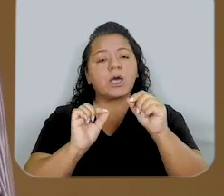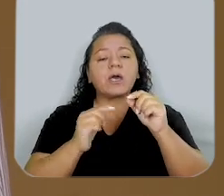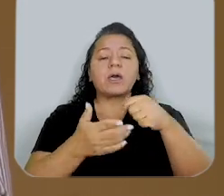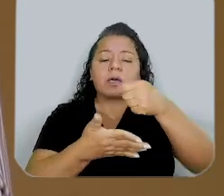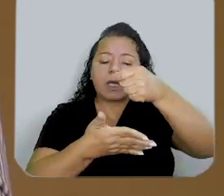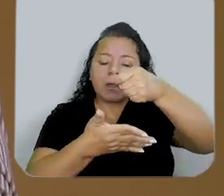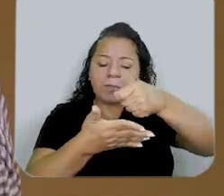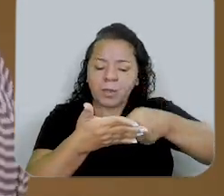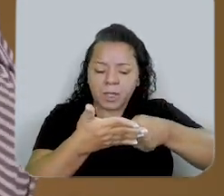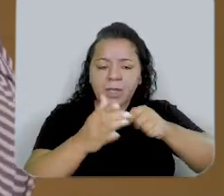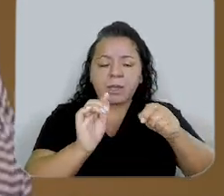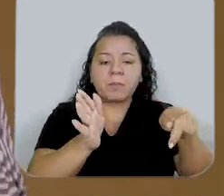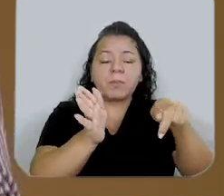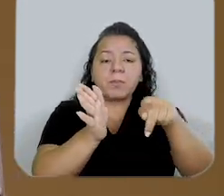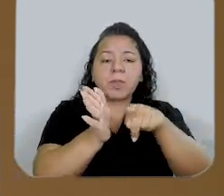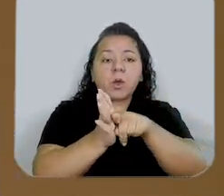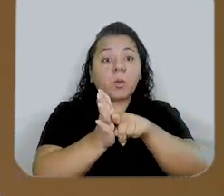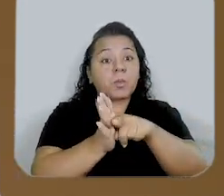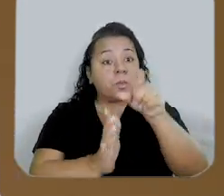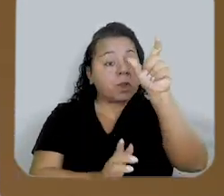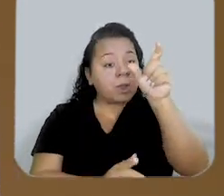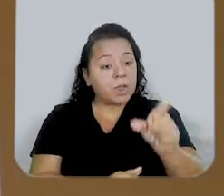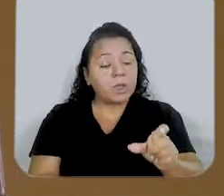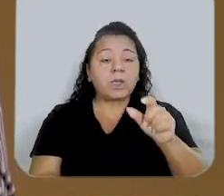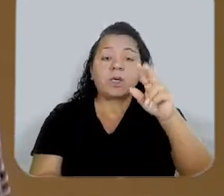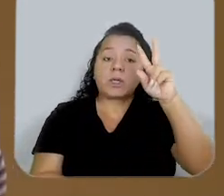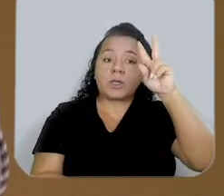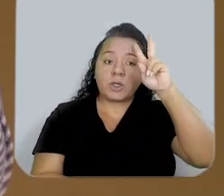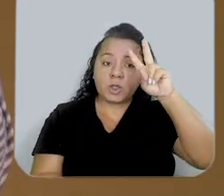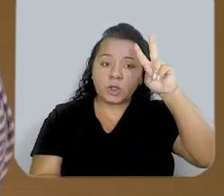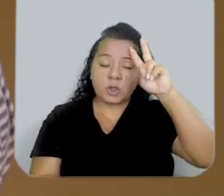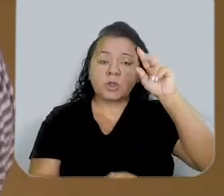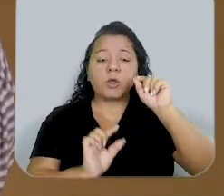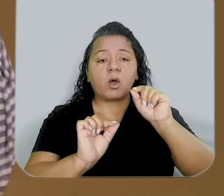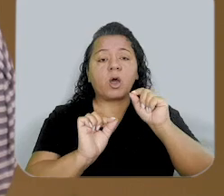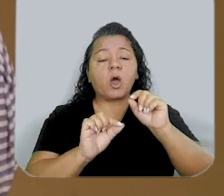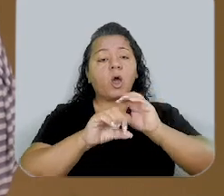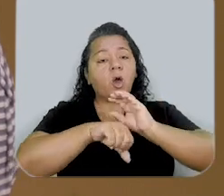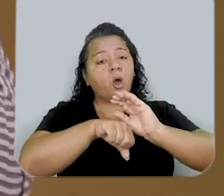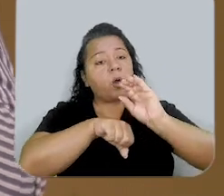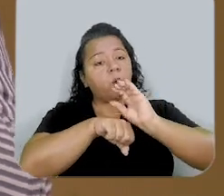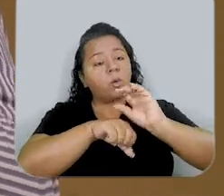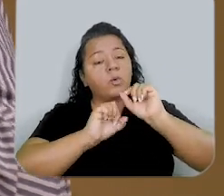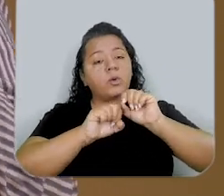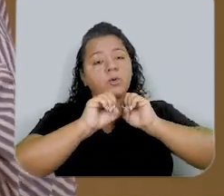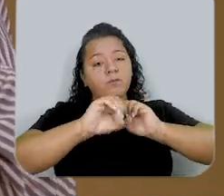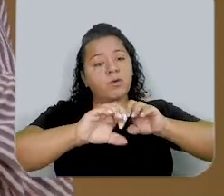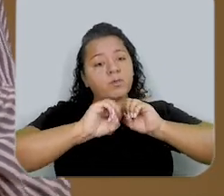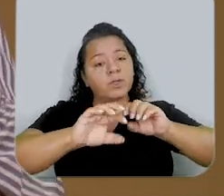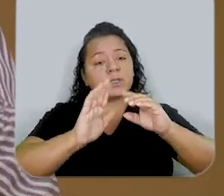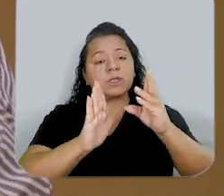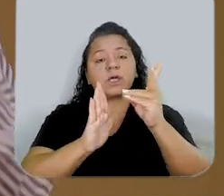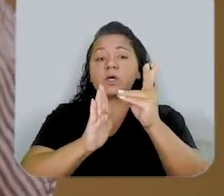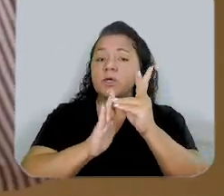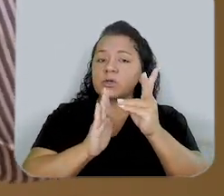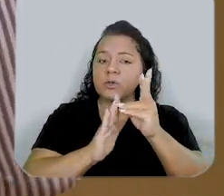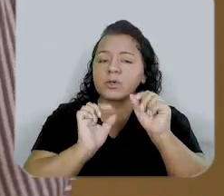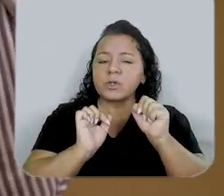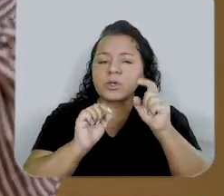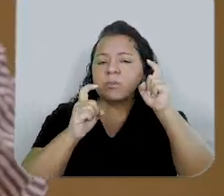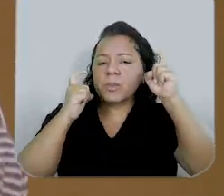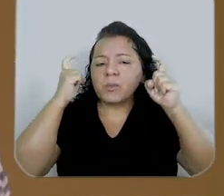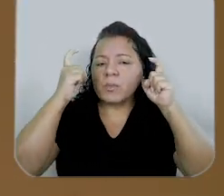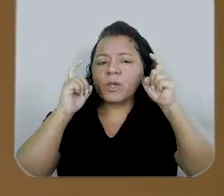própria história. Então, nesse curso de formação de professores indígenas, nós não nos preocupamos em apenas